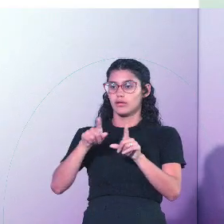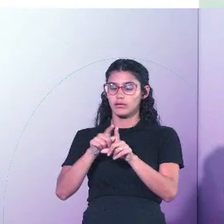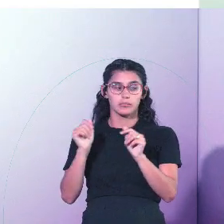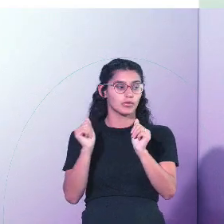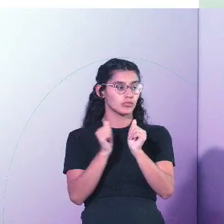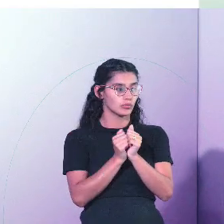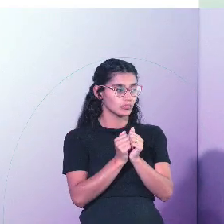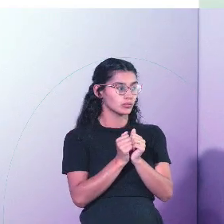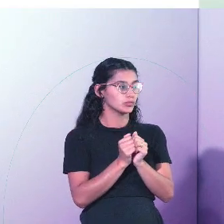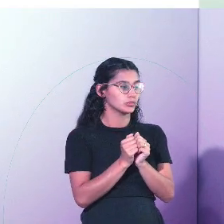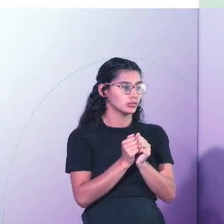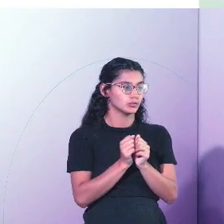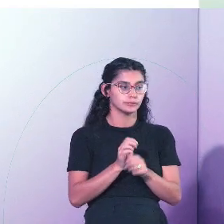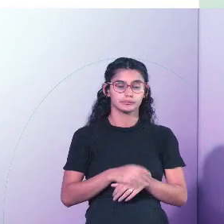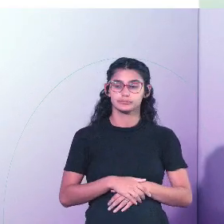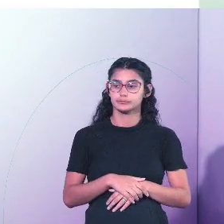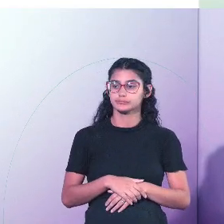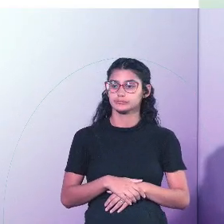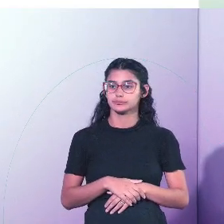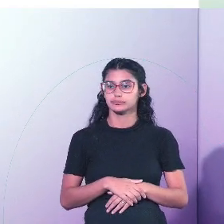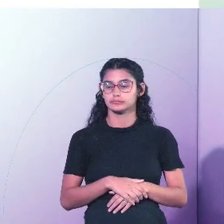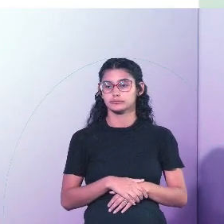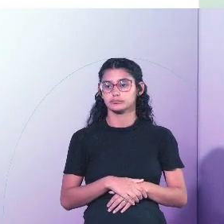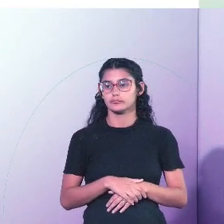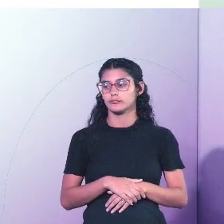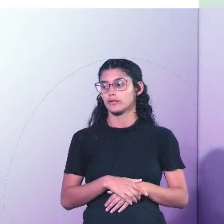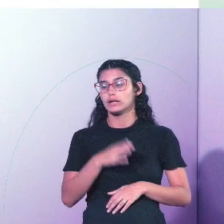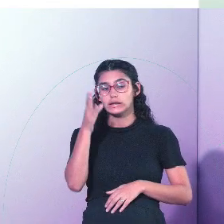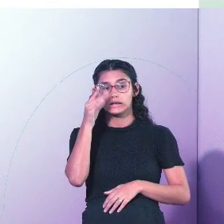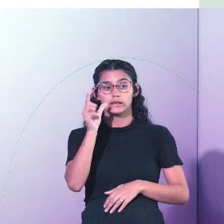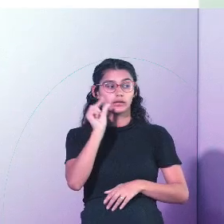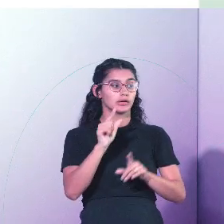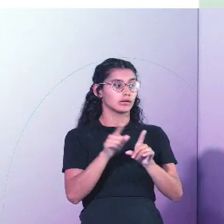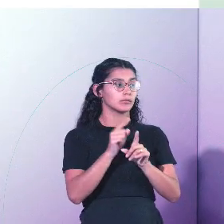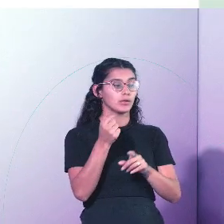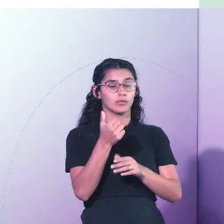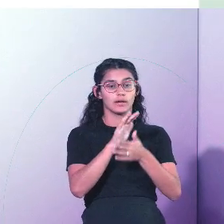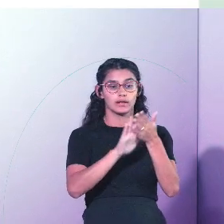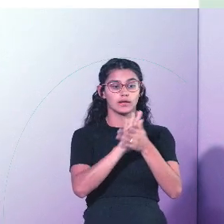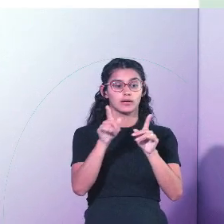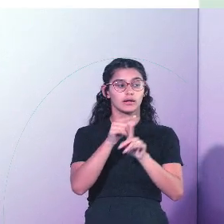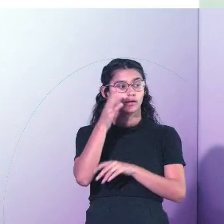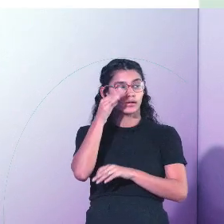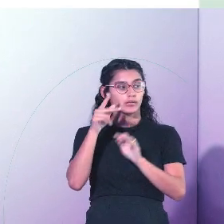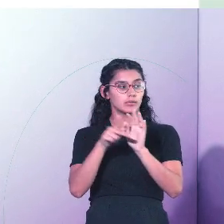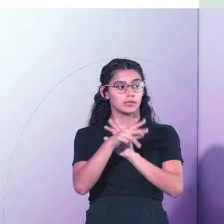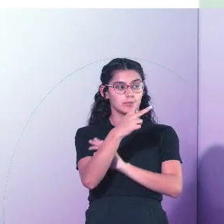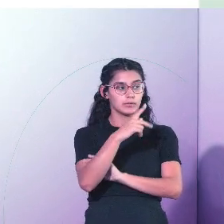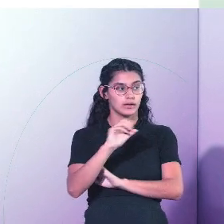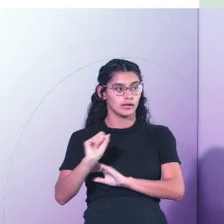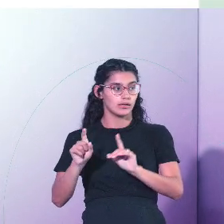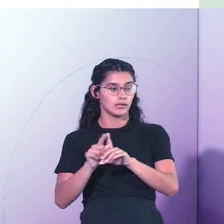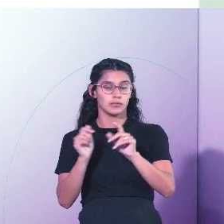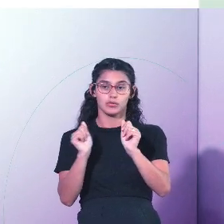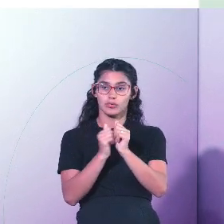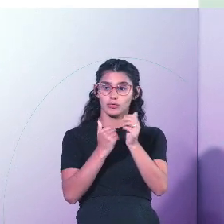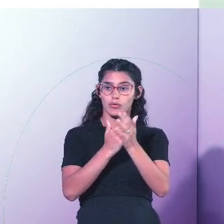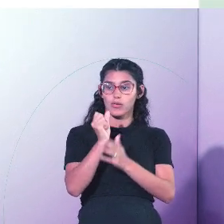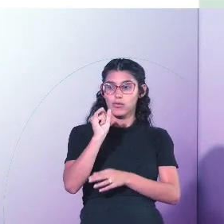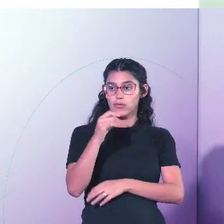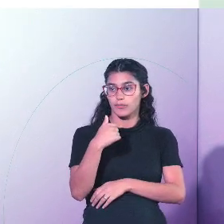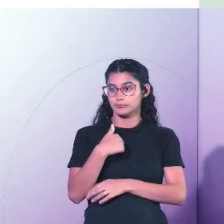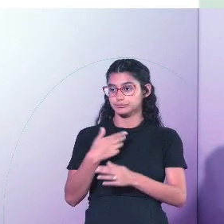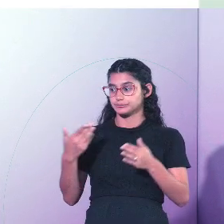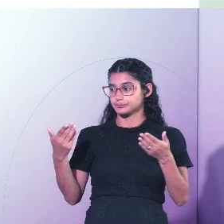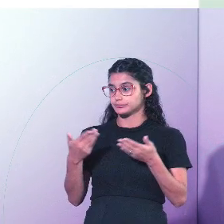é um grande problema nosso. Conflitos de interesse do agente em relação à instituição interessada na TS. Então, assim,